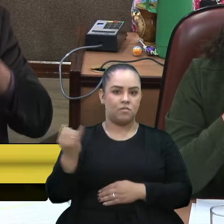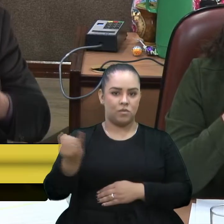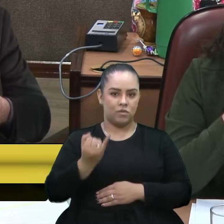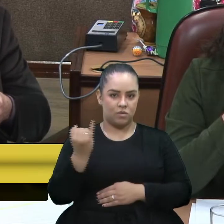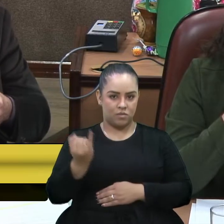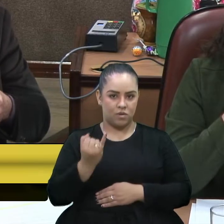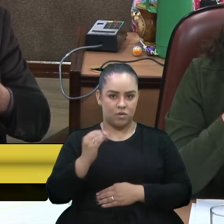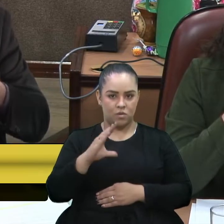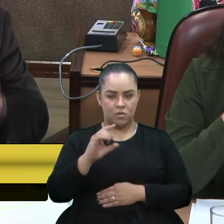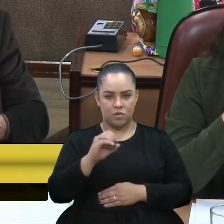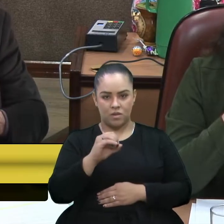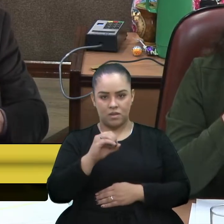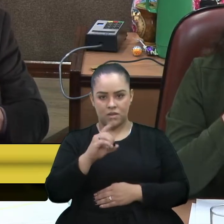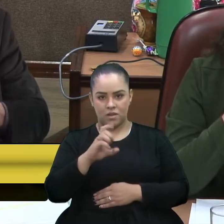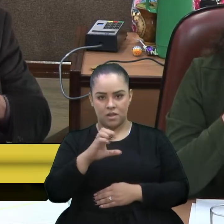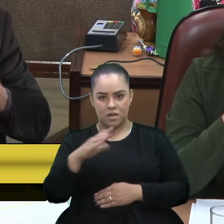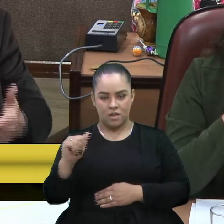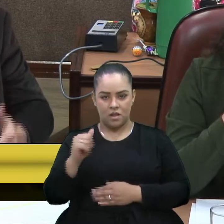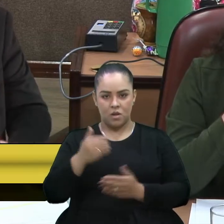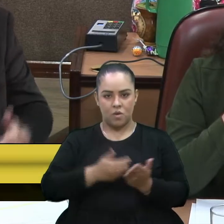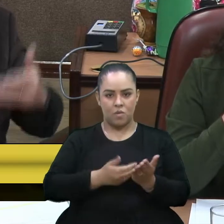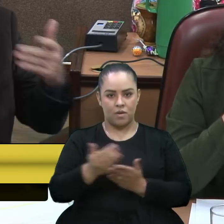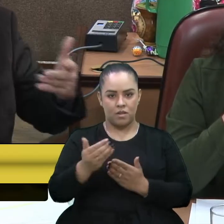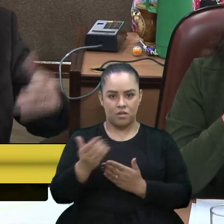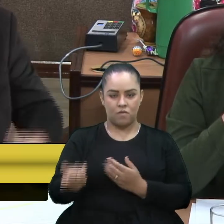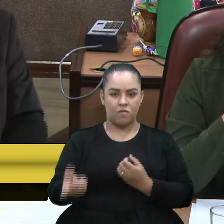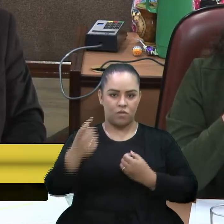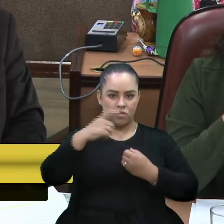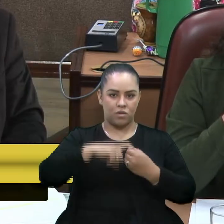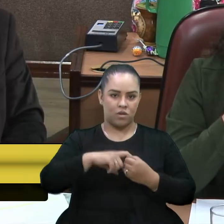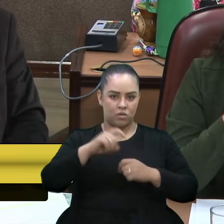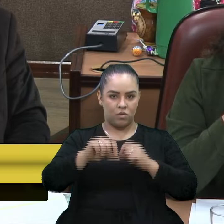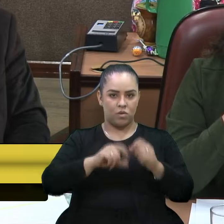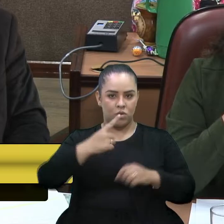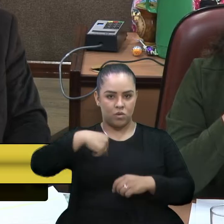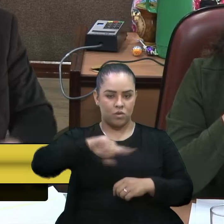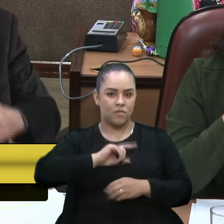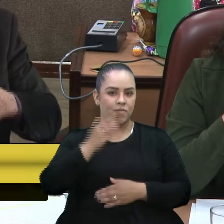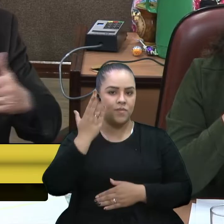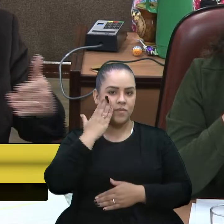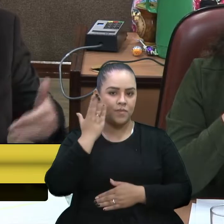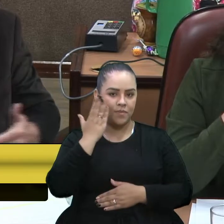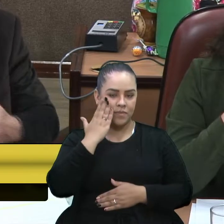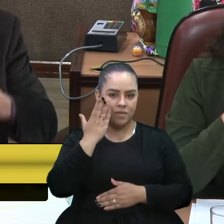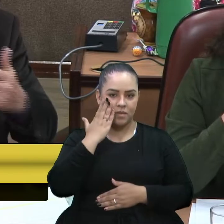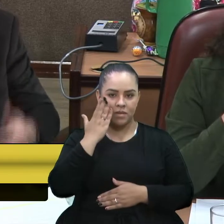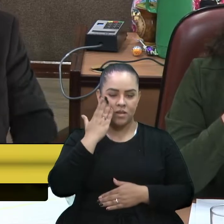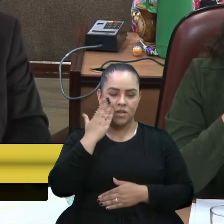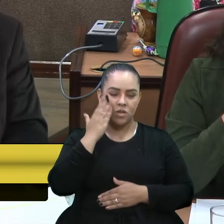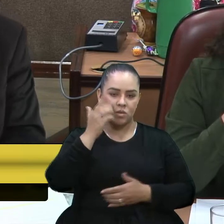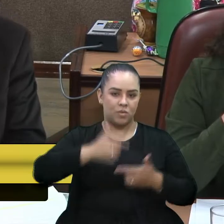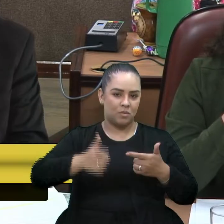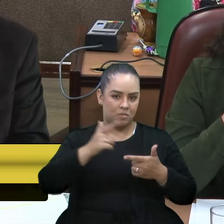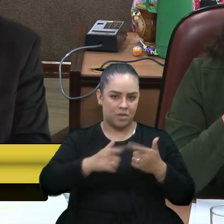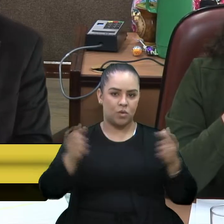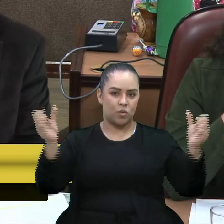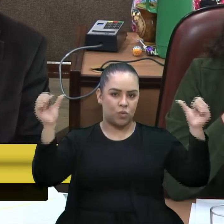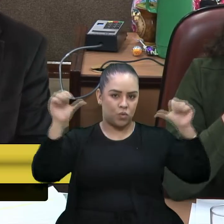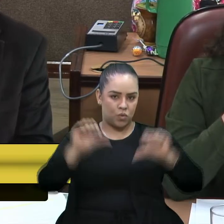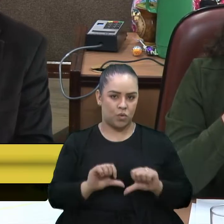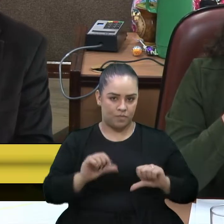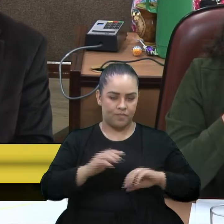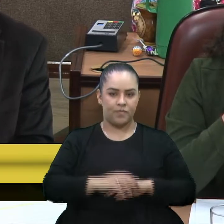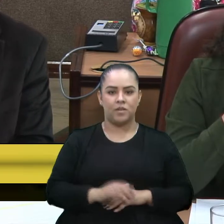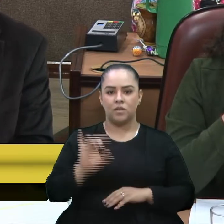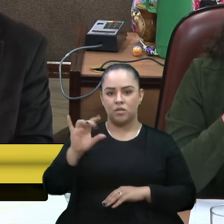que a Codeca comece a se recuperar daquilo que nós sabemos no precipício, no abismo que ela se encontra.